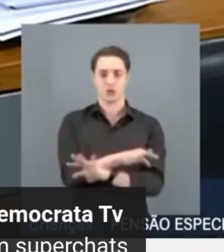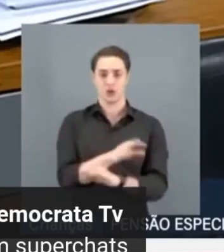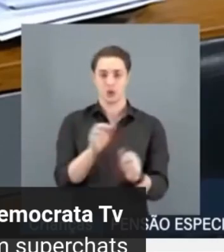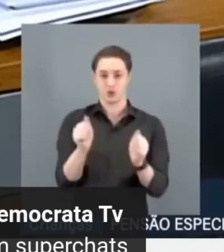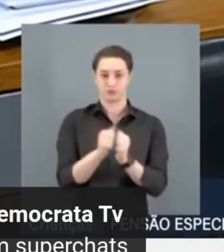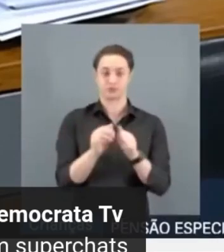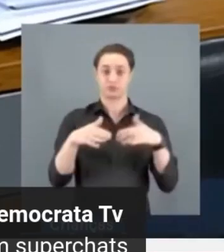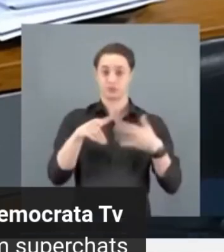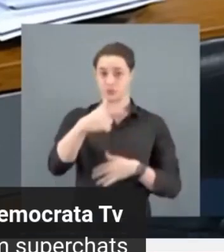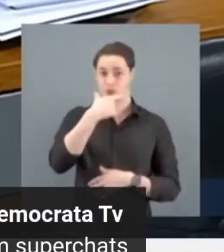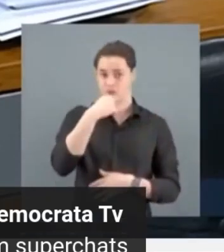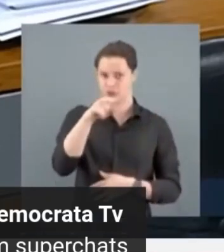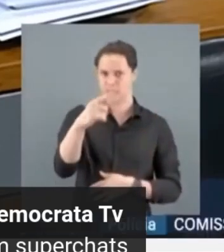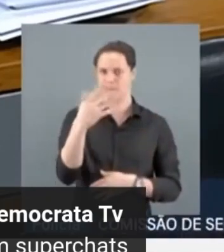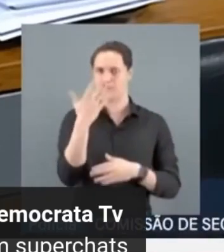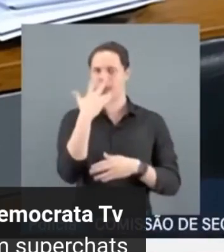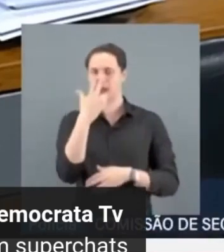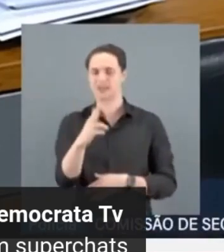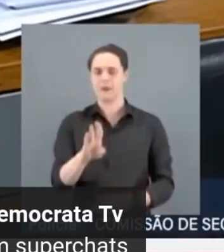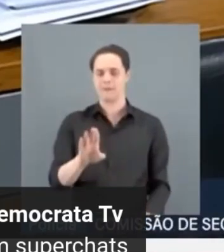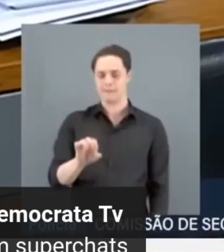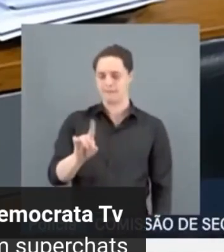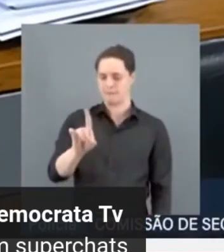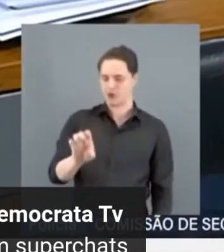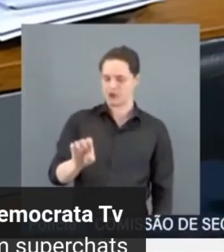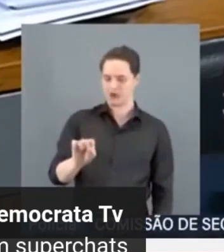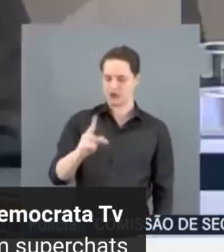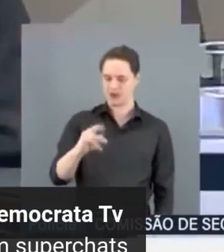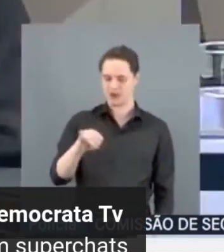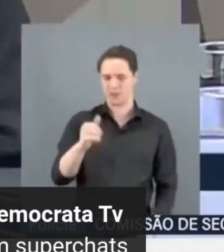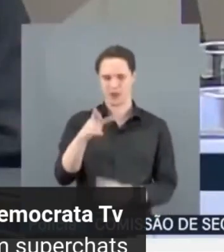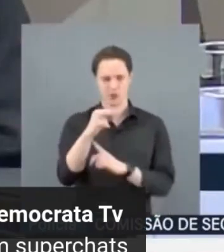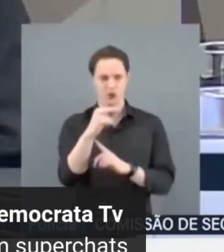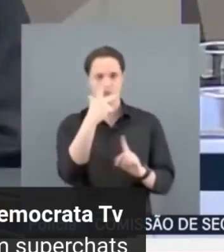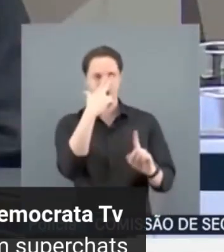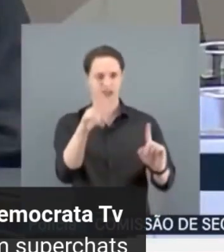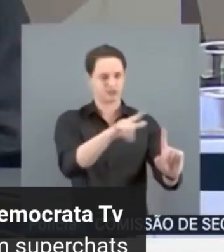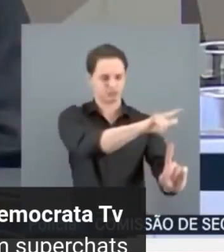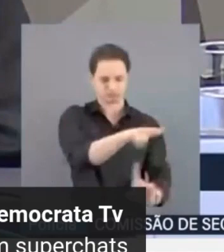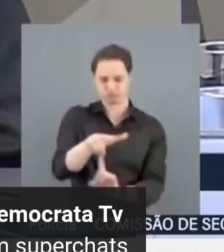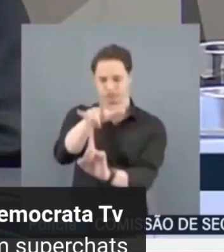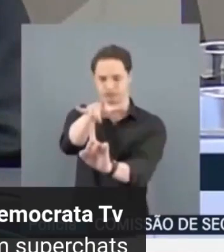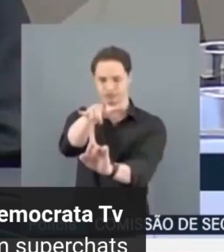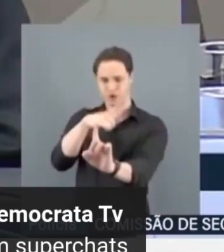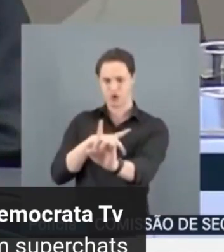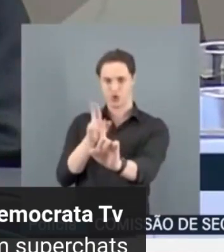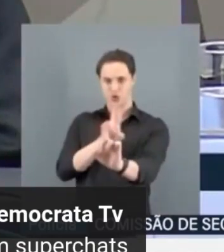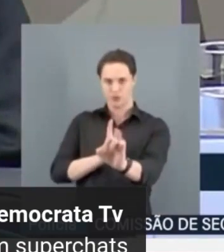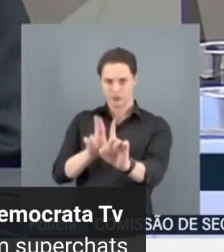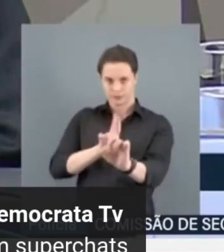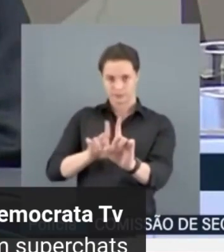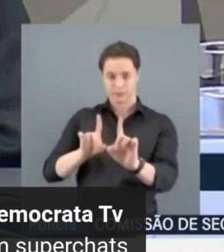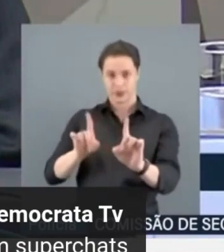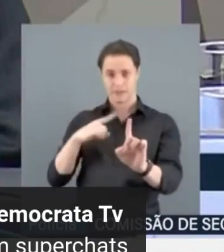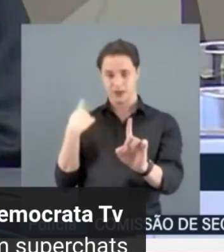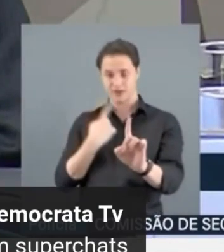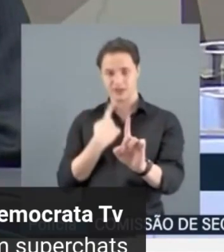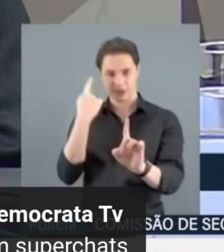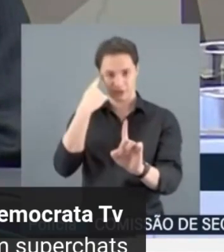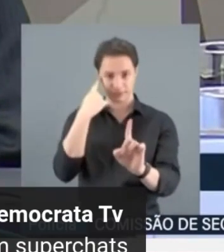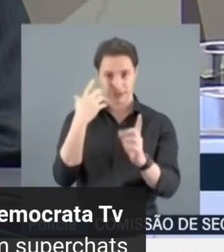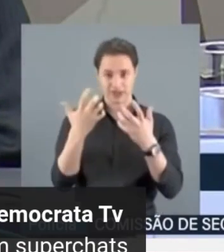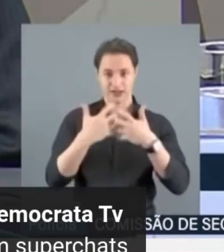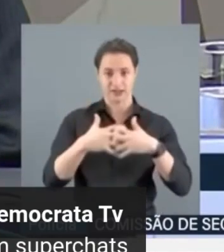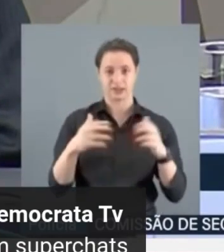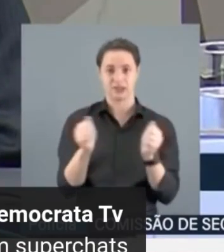o senhor está servindo de bode expiatório aqui, porque nós não conseguimos, a minha vontade era chamar aquele Meyer Nigri, tá? Não era o senhor,